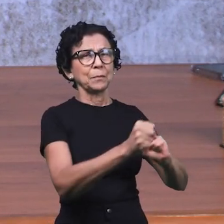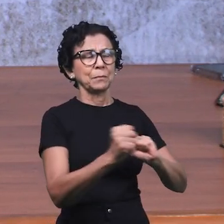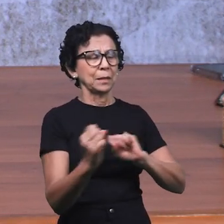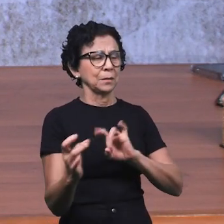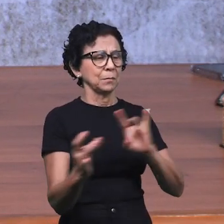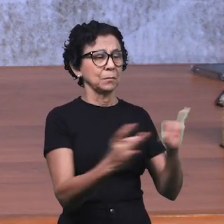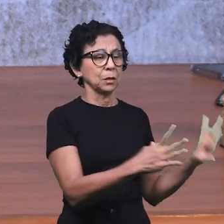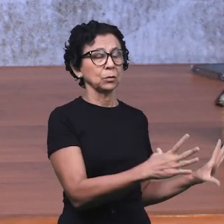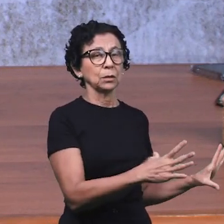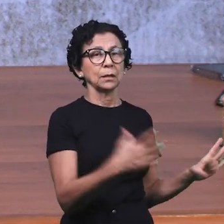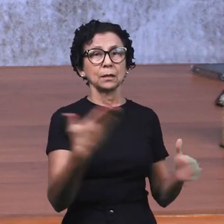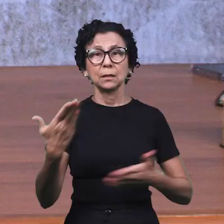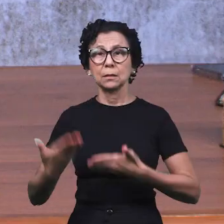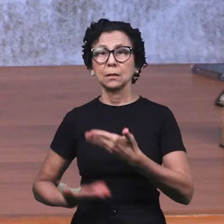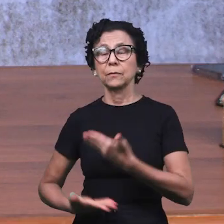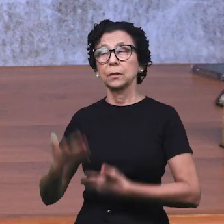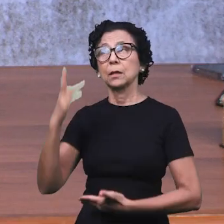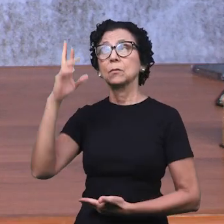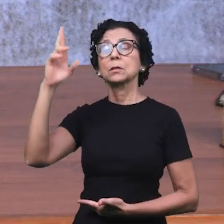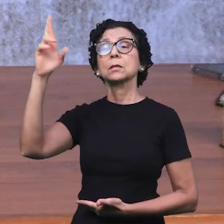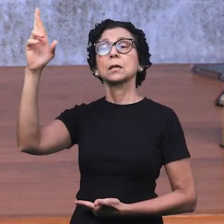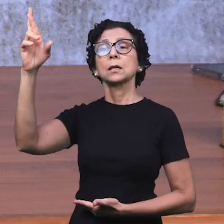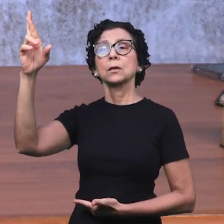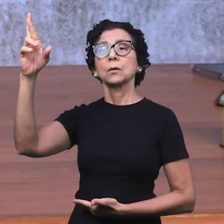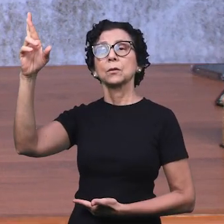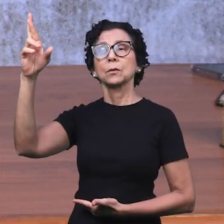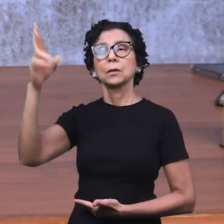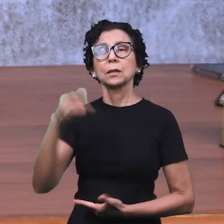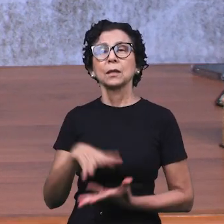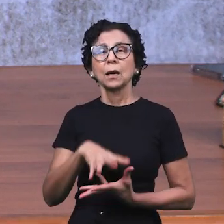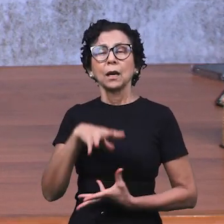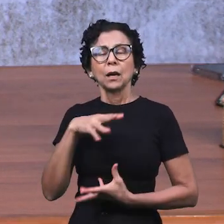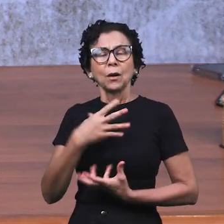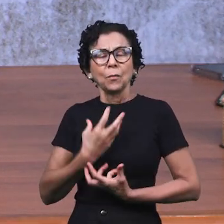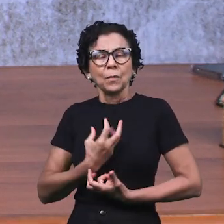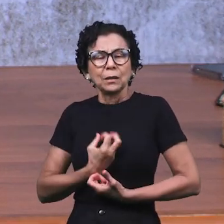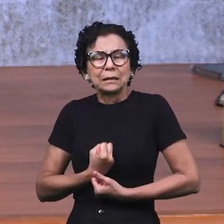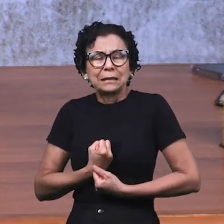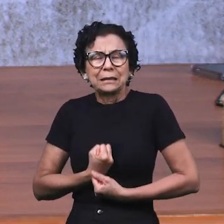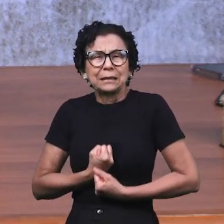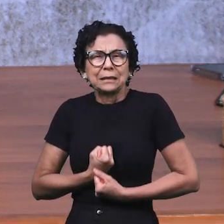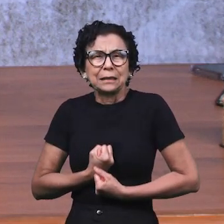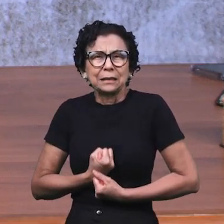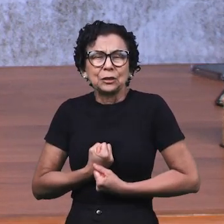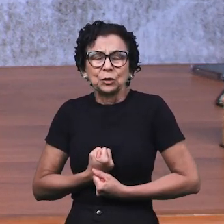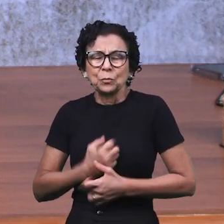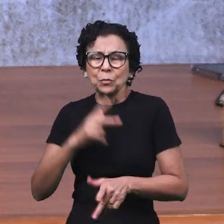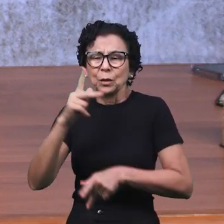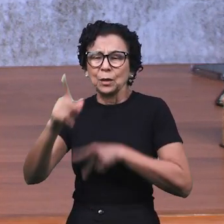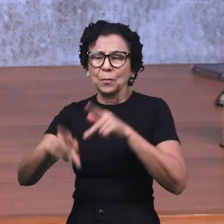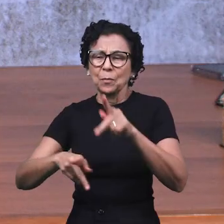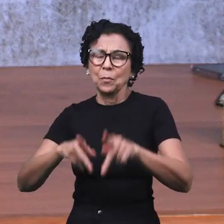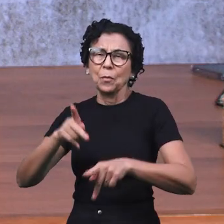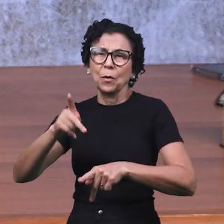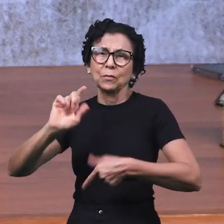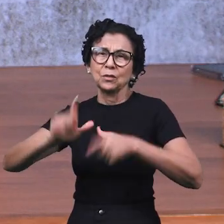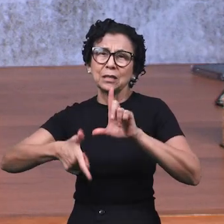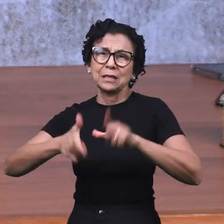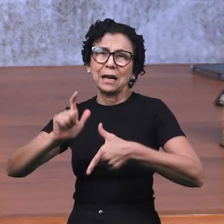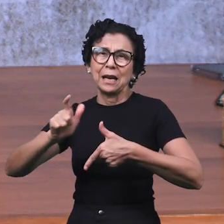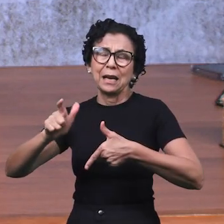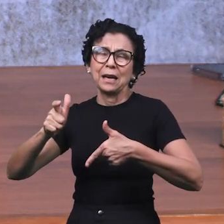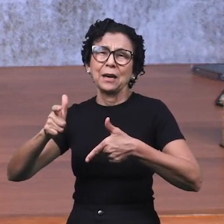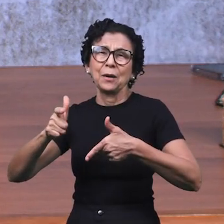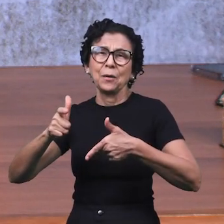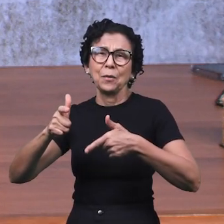Senhor. Então se angustiou a sua alma por causa da desgraça de Israel. E os filhos de